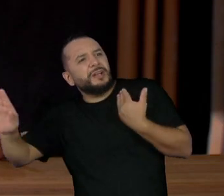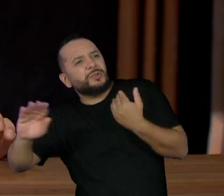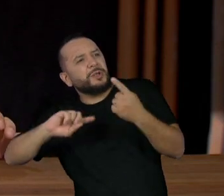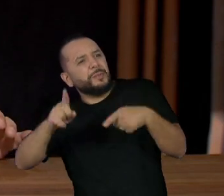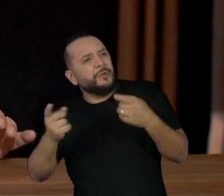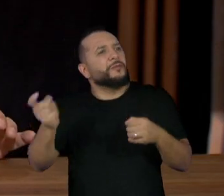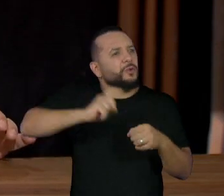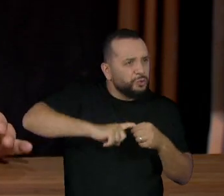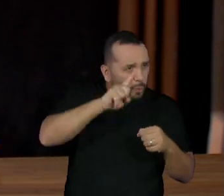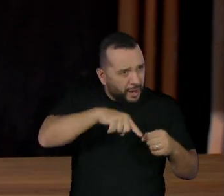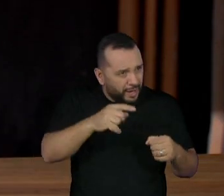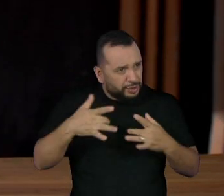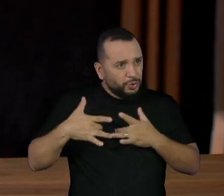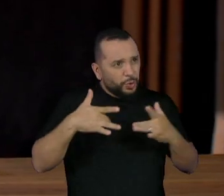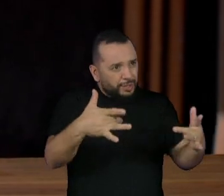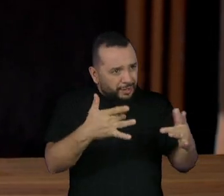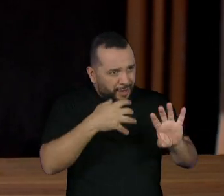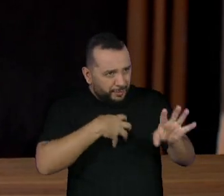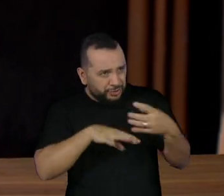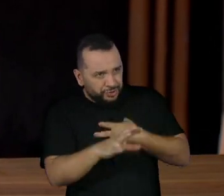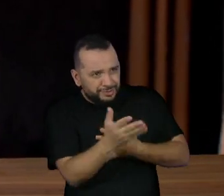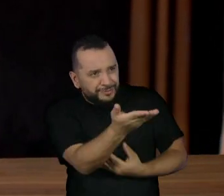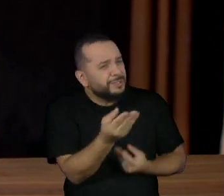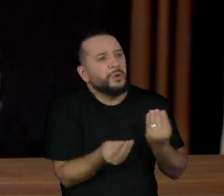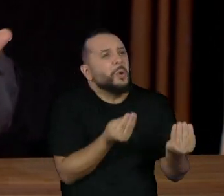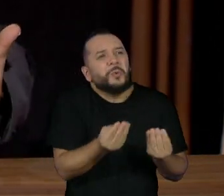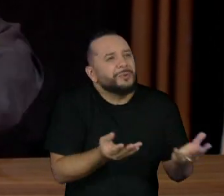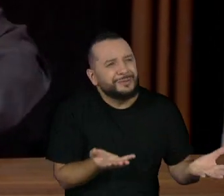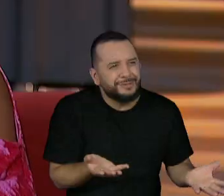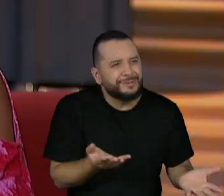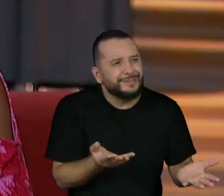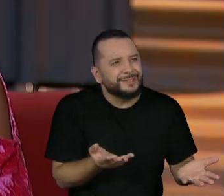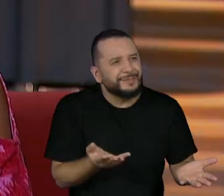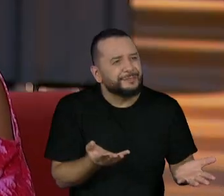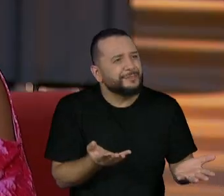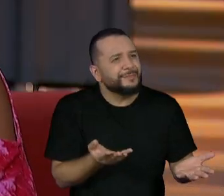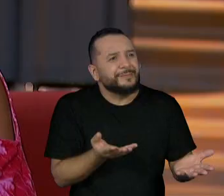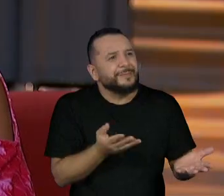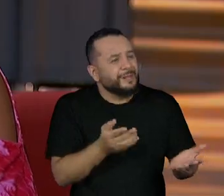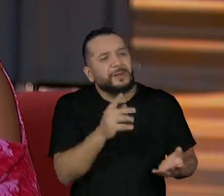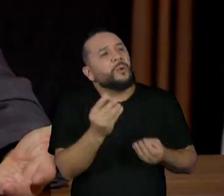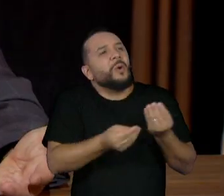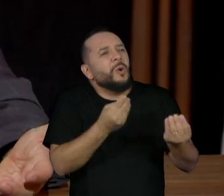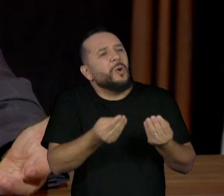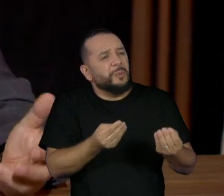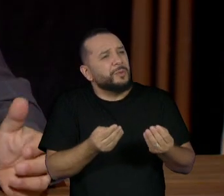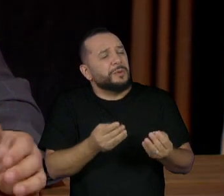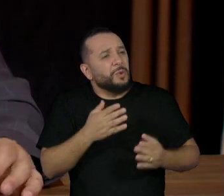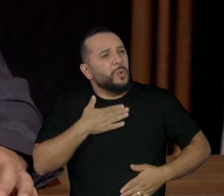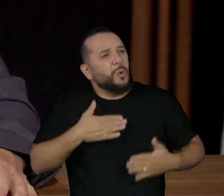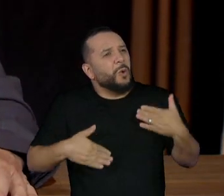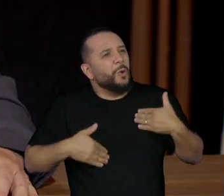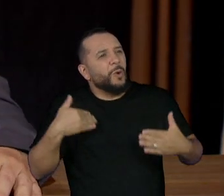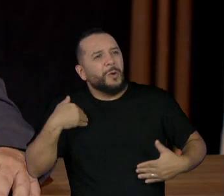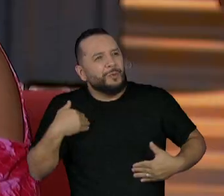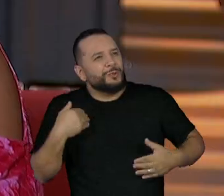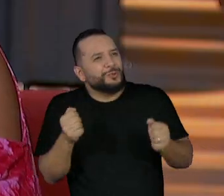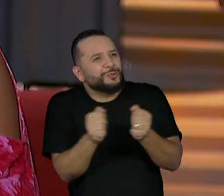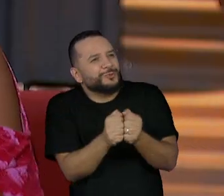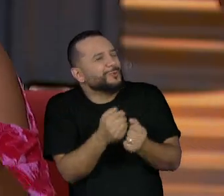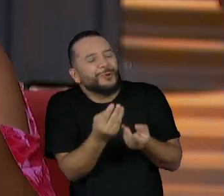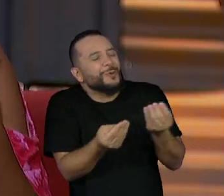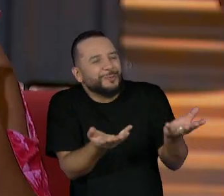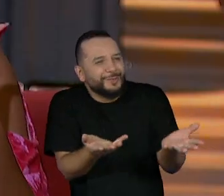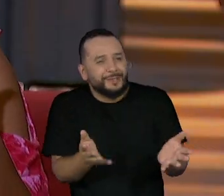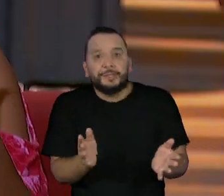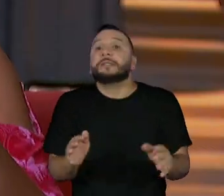É solidariedade ou é o... Talvez é o mesmo corpo indo junto. Talvez é isso mesmo, né? Fora que também